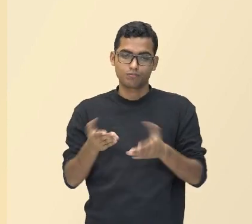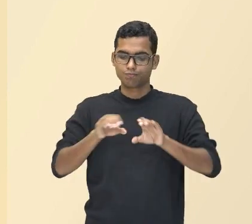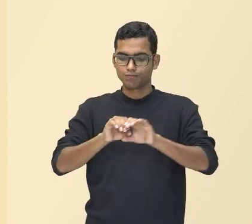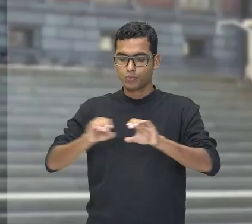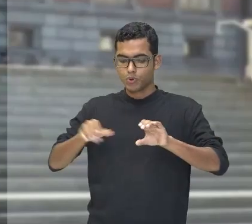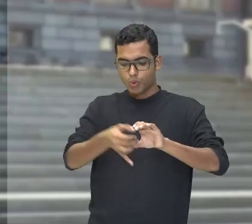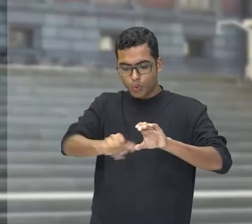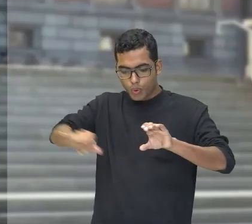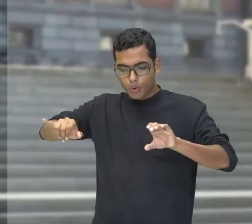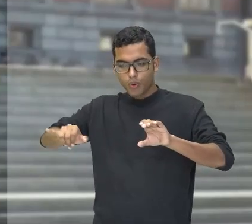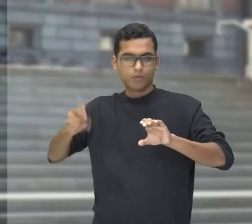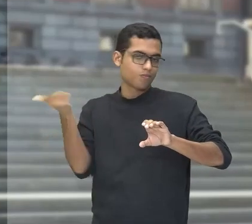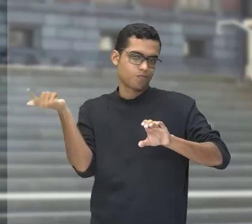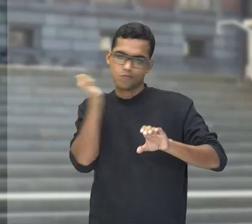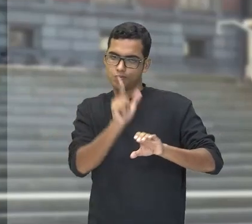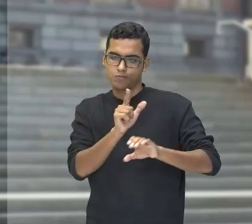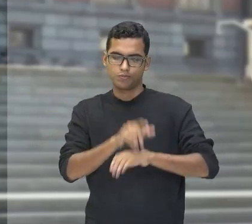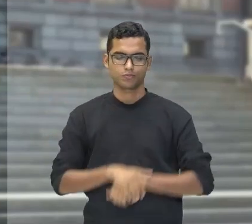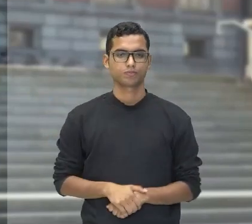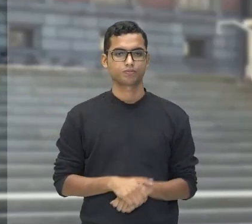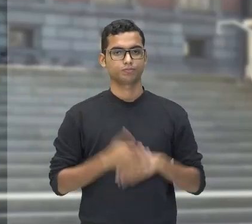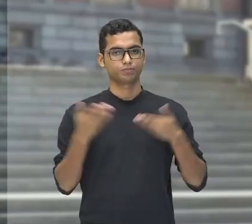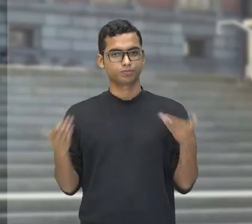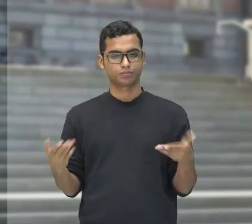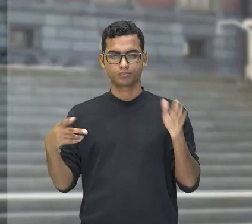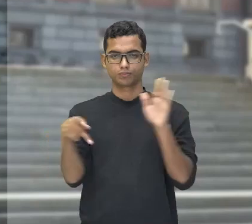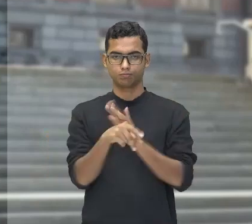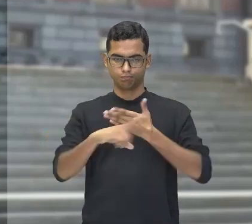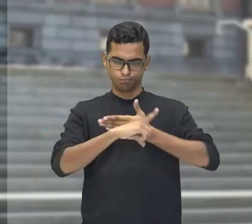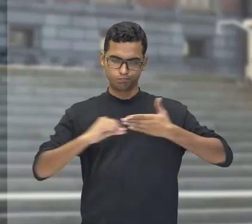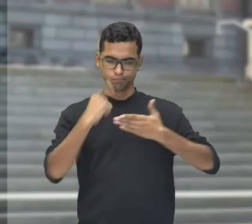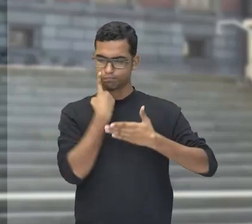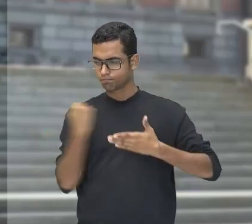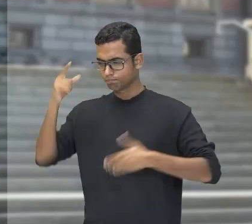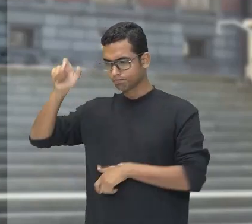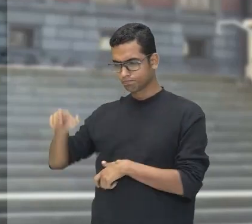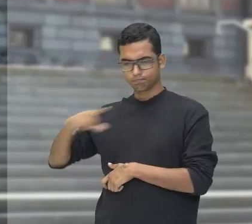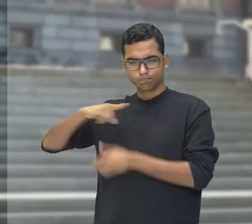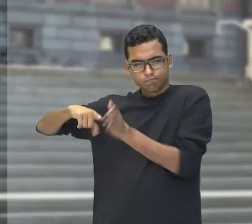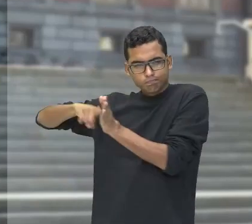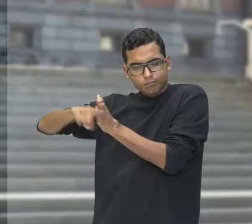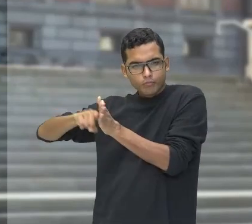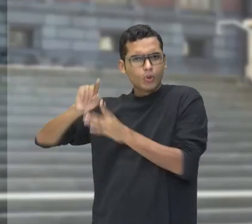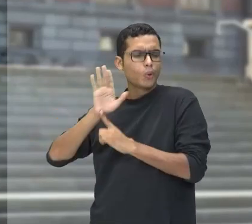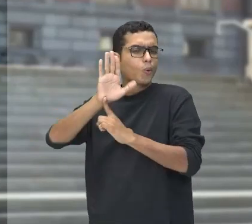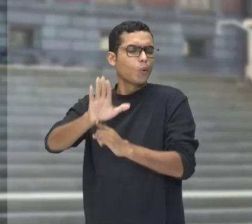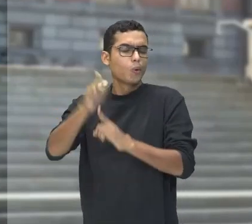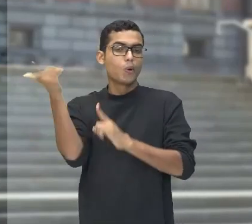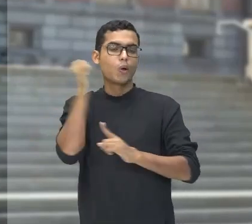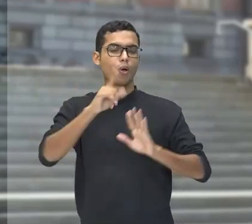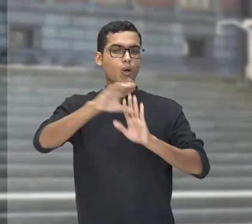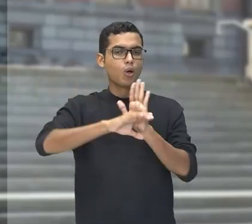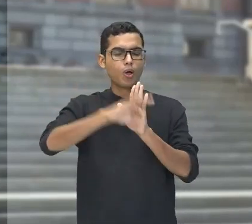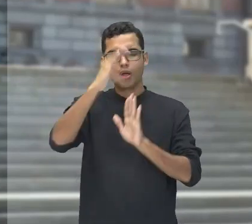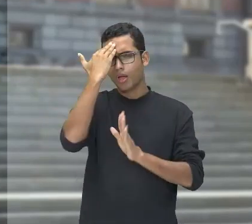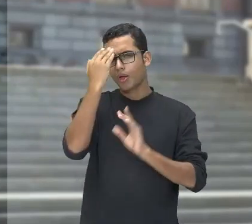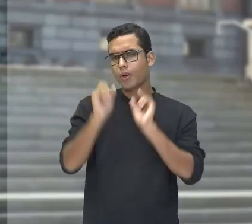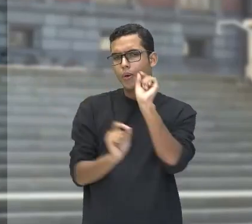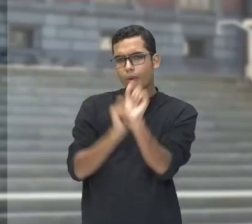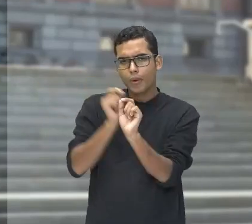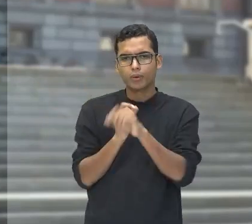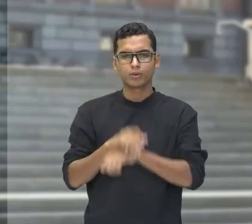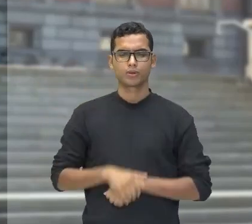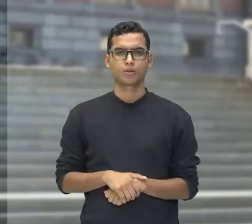elétrica. Assim, Arrhenius pôde fazer a definição, o que